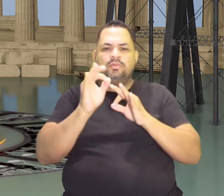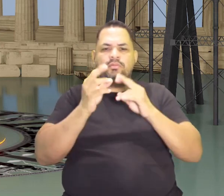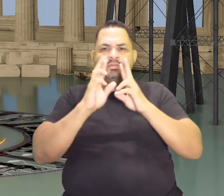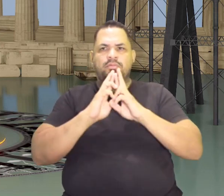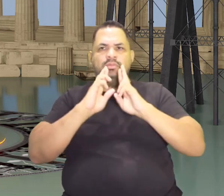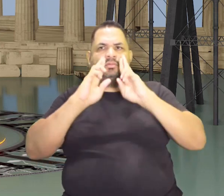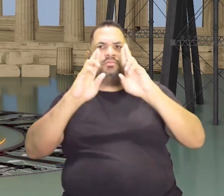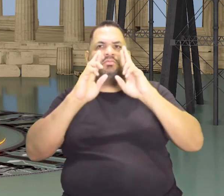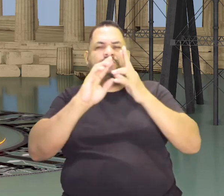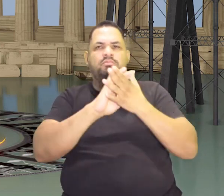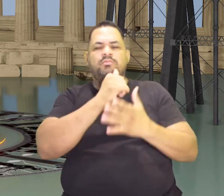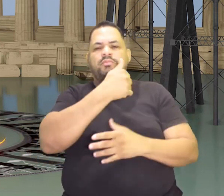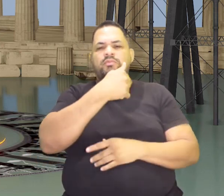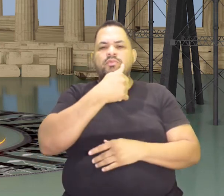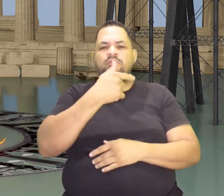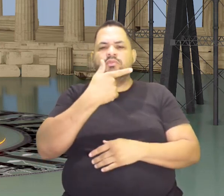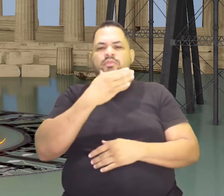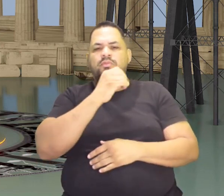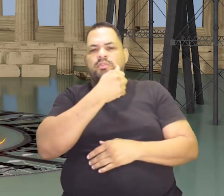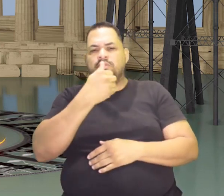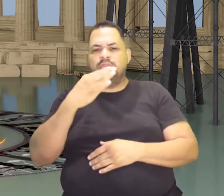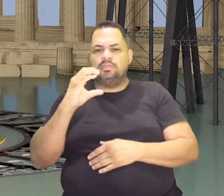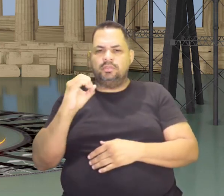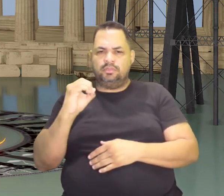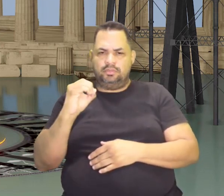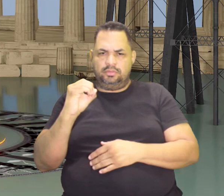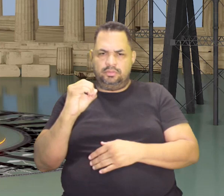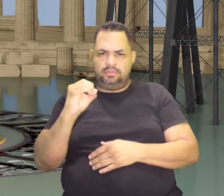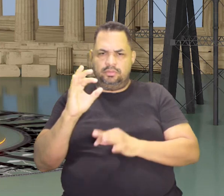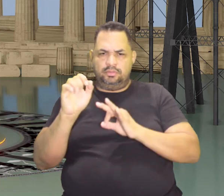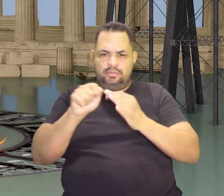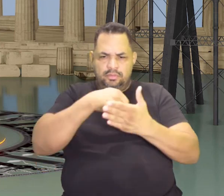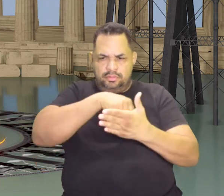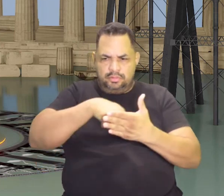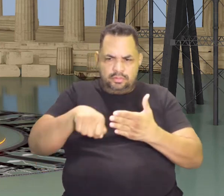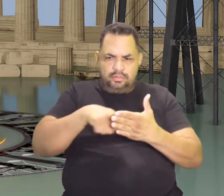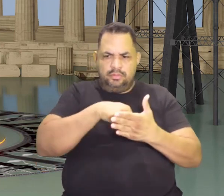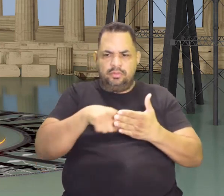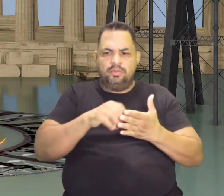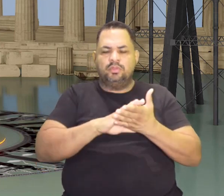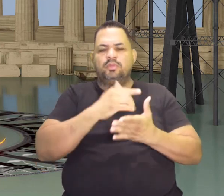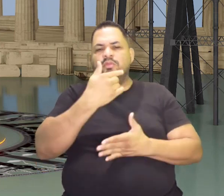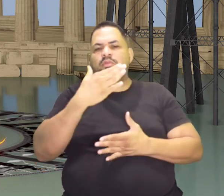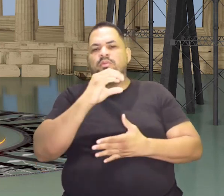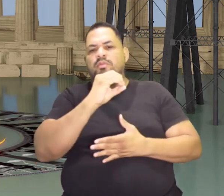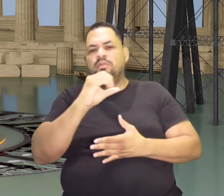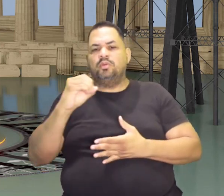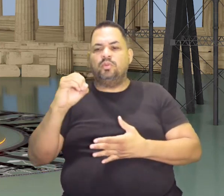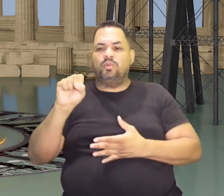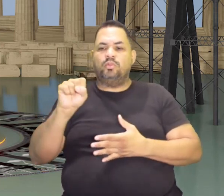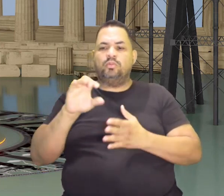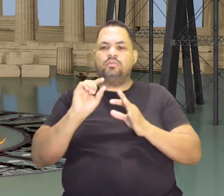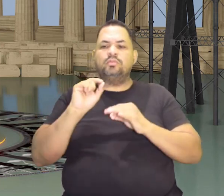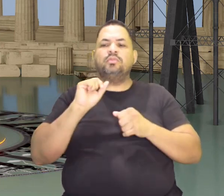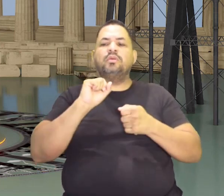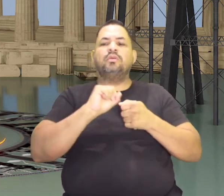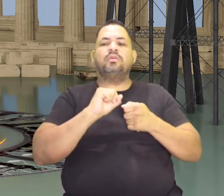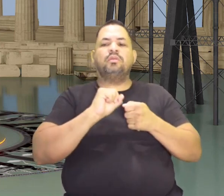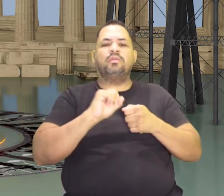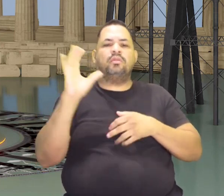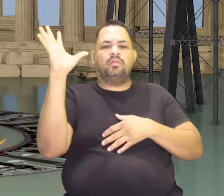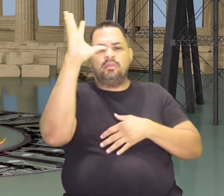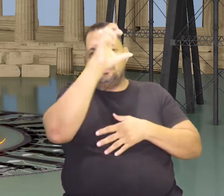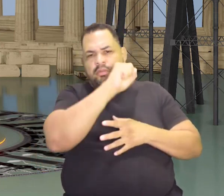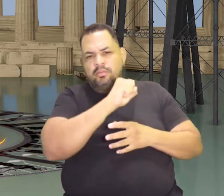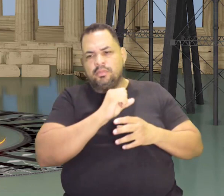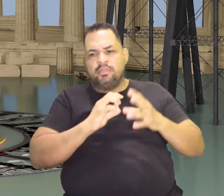expectativa, 2010, né, vai colocando aí, 2008. Aí o que é que eu fiz, né? Eu aprendi